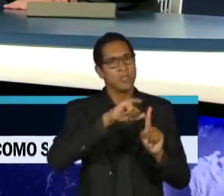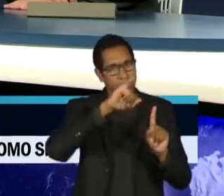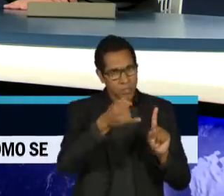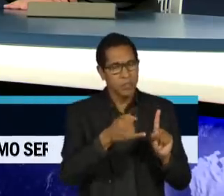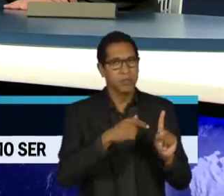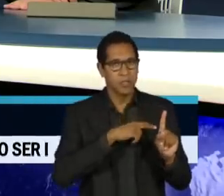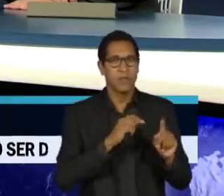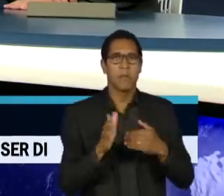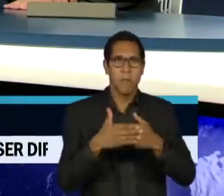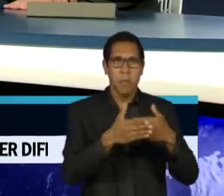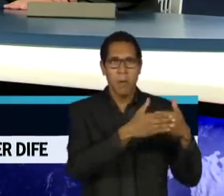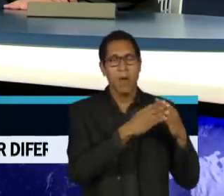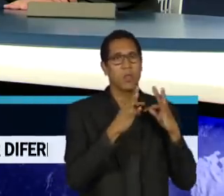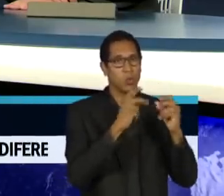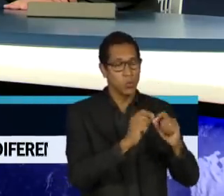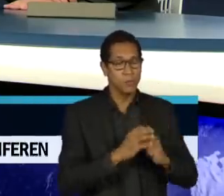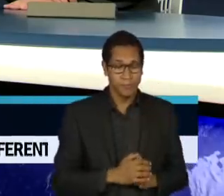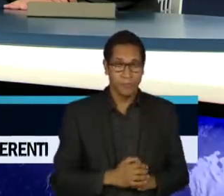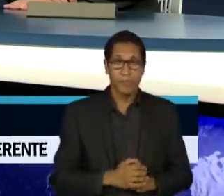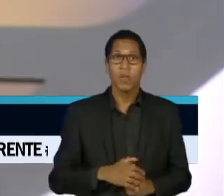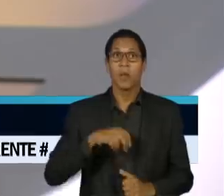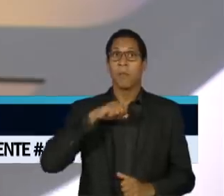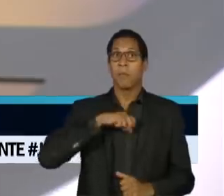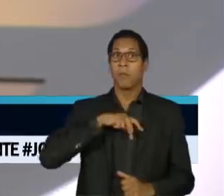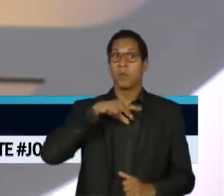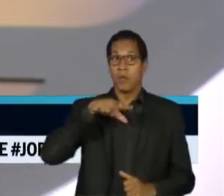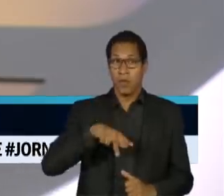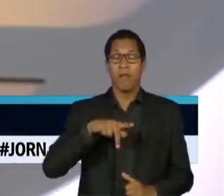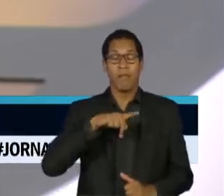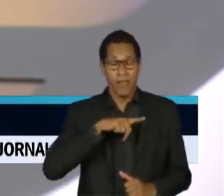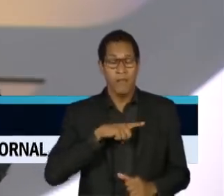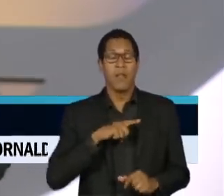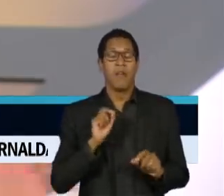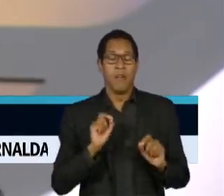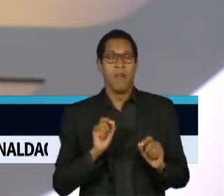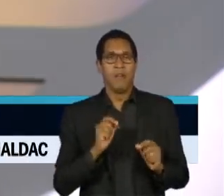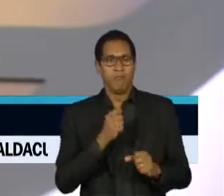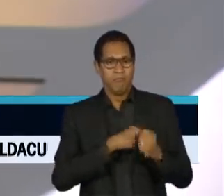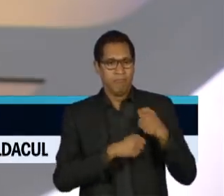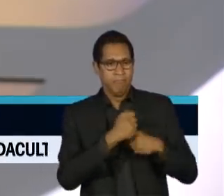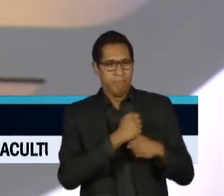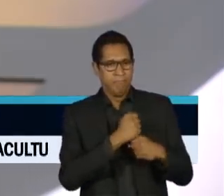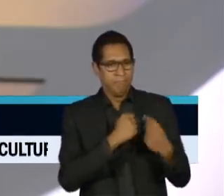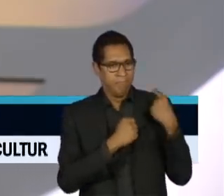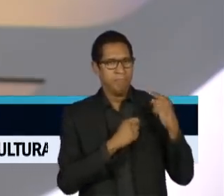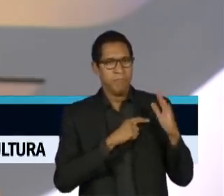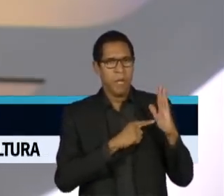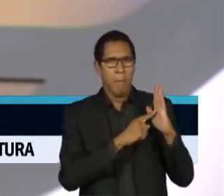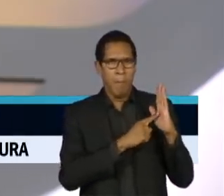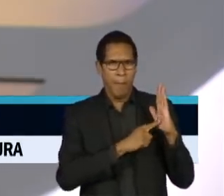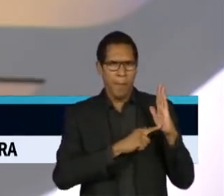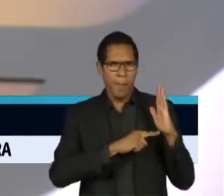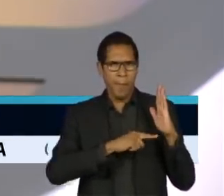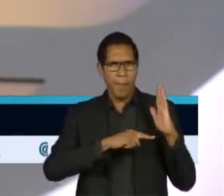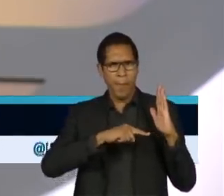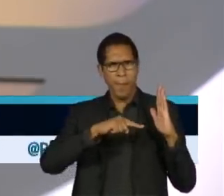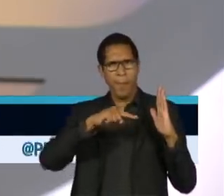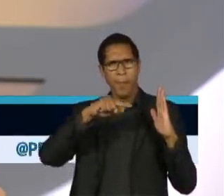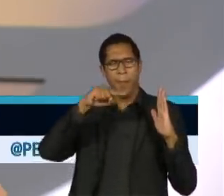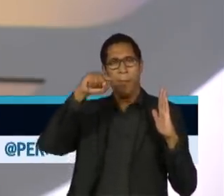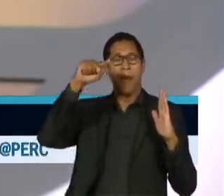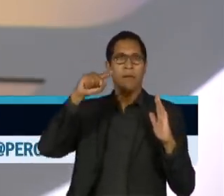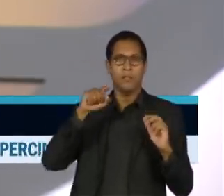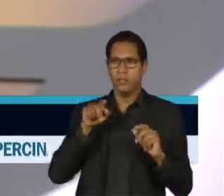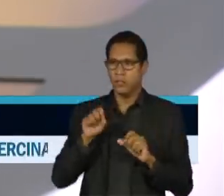teve uma subida de casos brutal em janeiro passado, era o país com o maior número de infecções durante o mês, a sociedade ficou